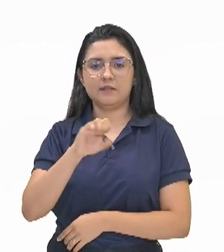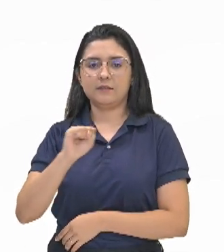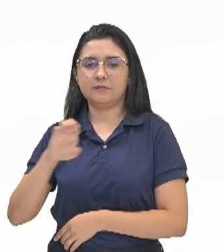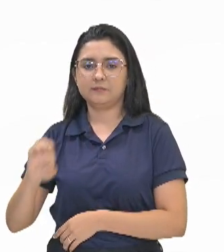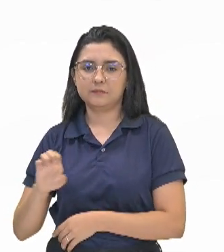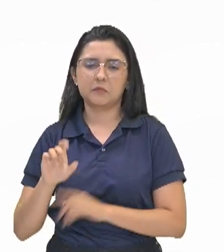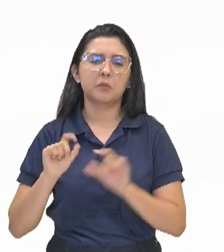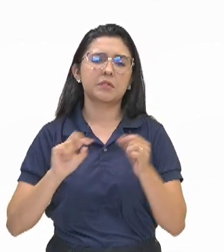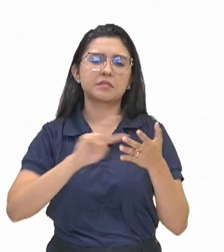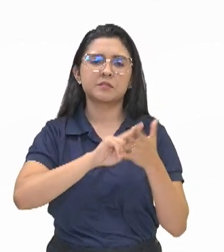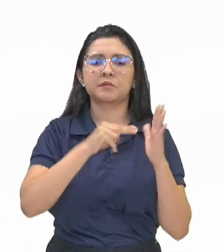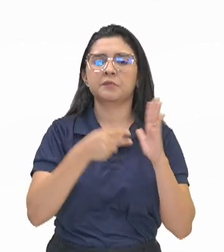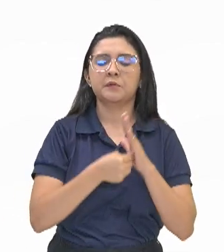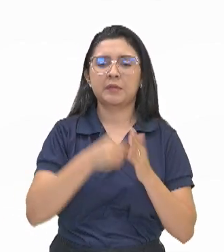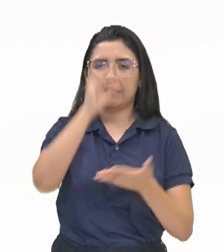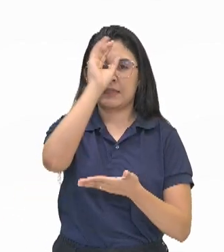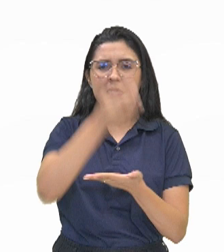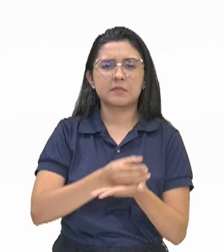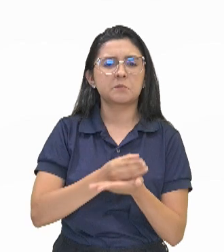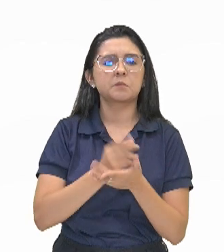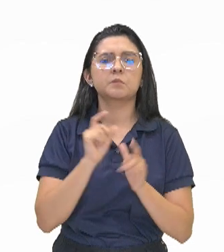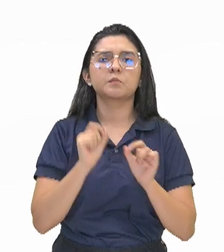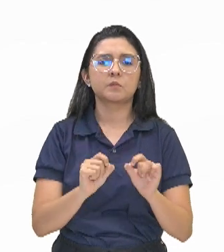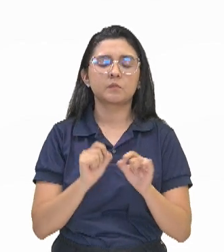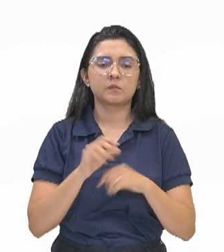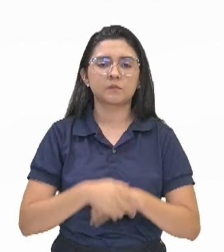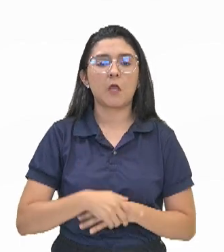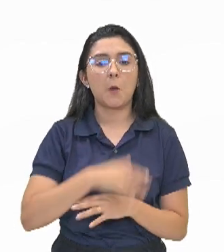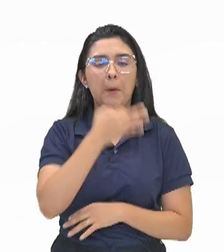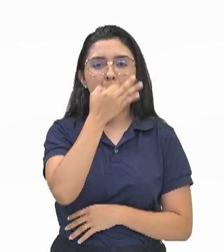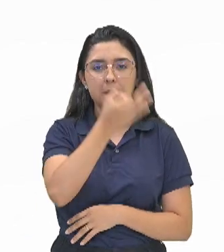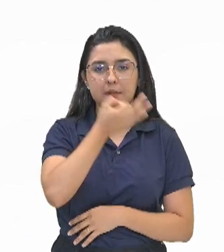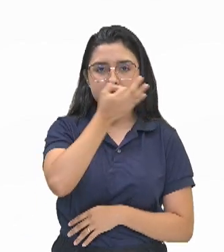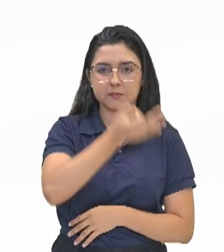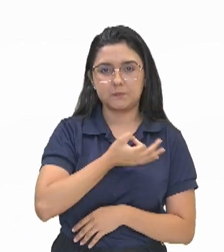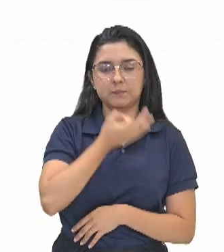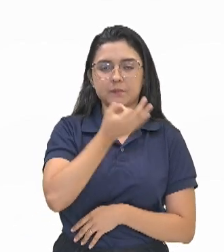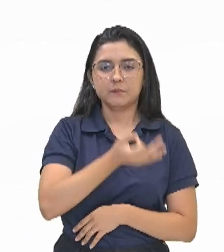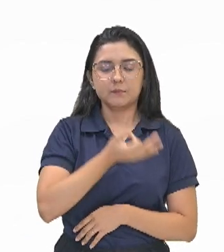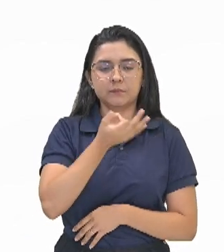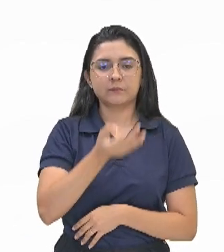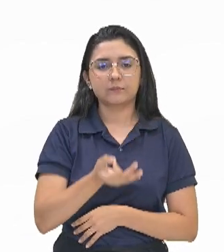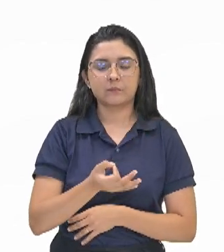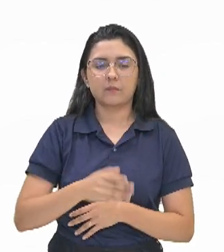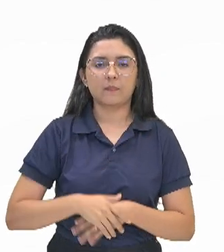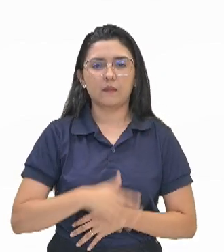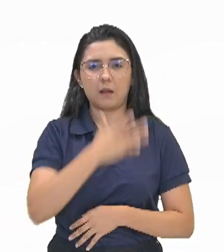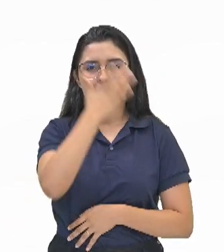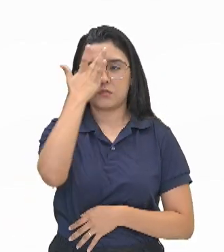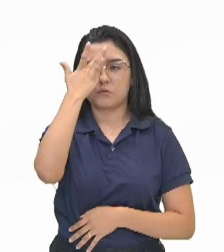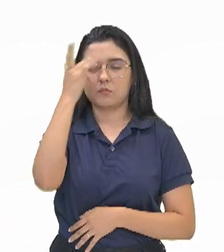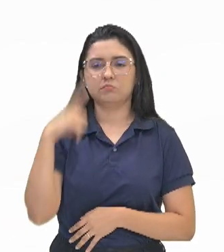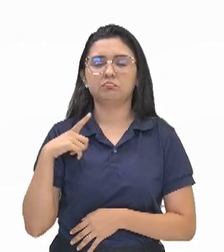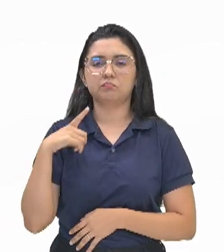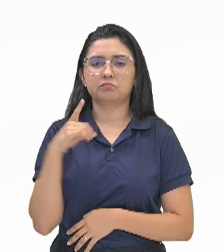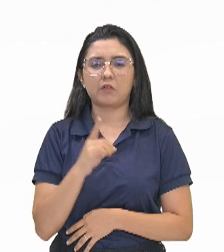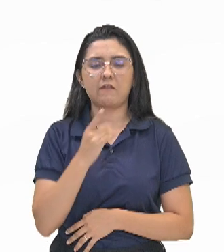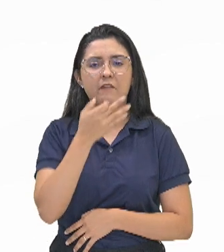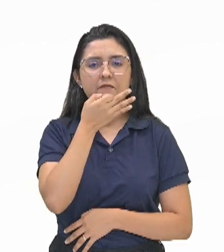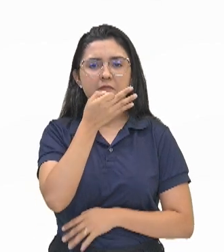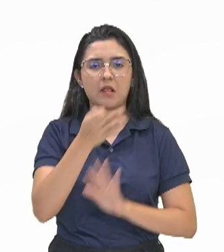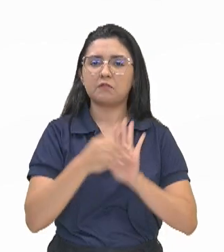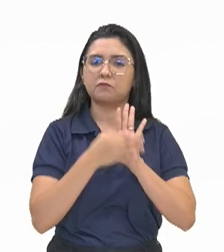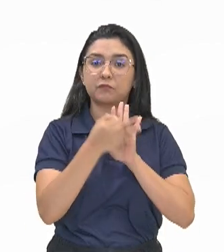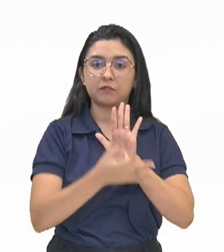uma tese? É uma argumentação, é alguém que chega e fala alguma coisa, faz